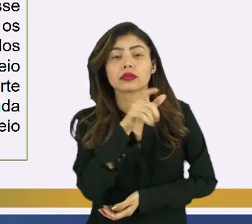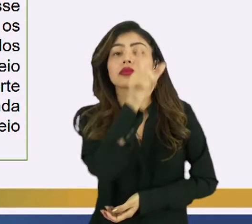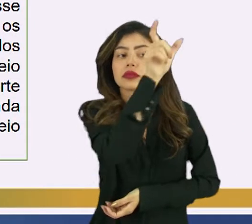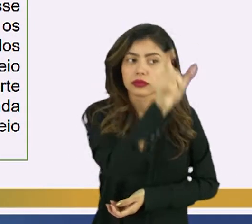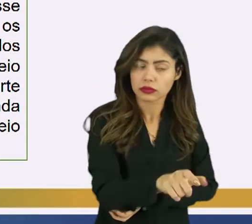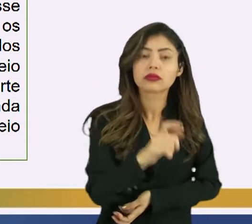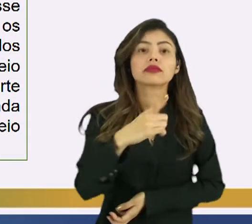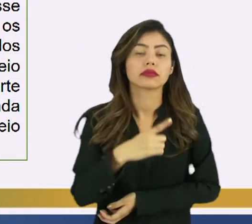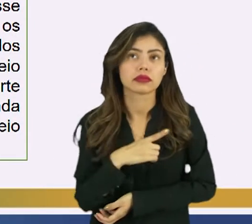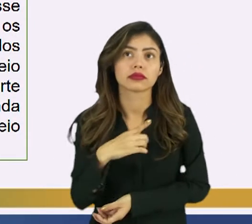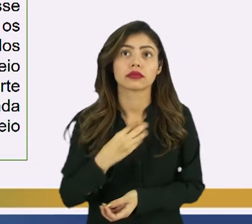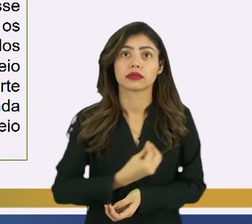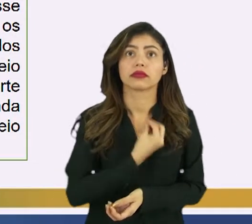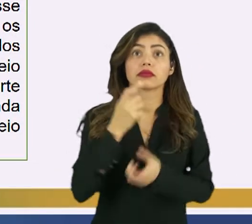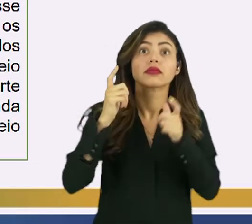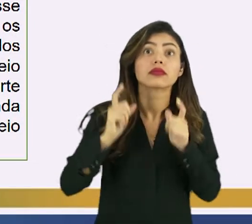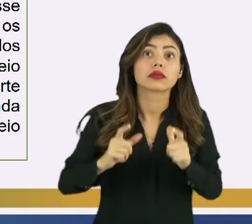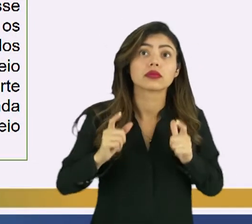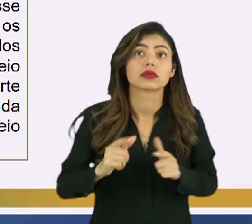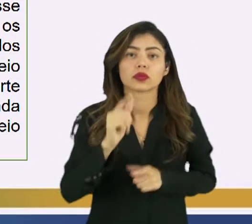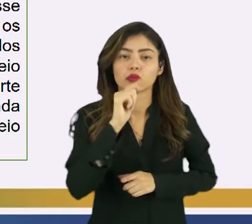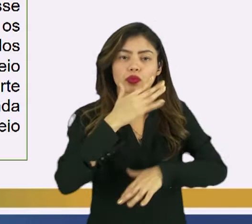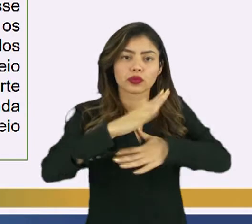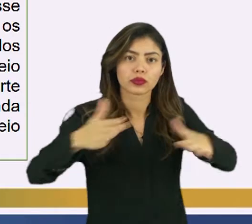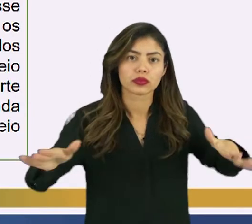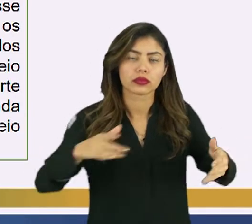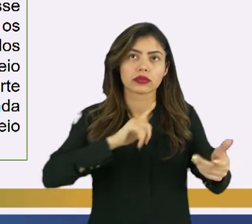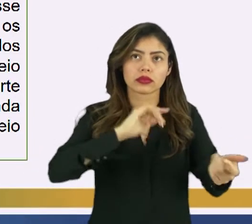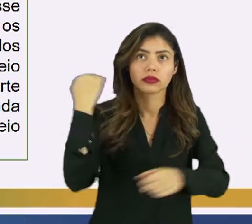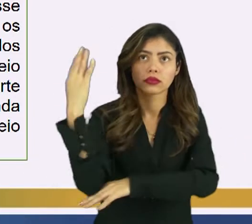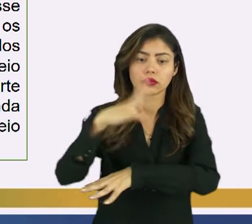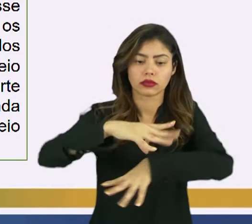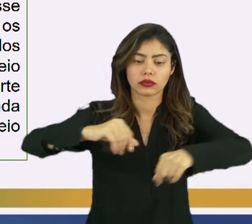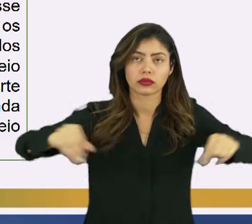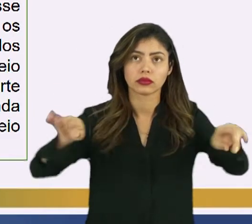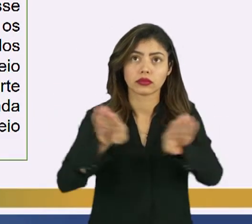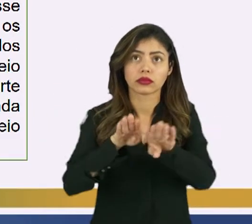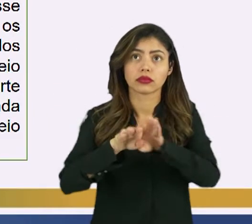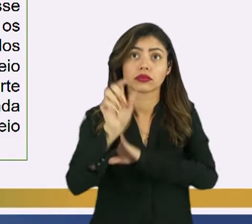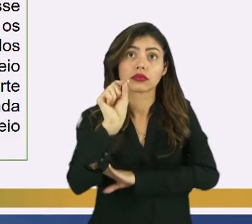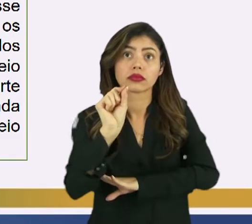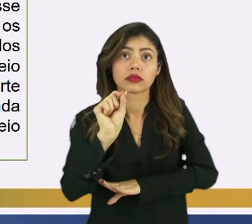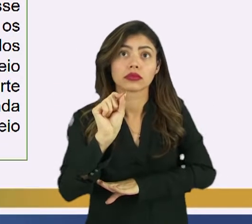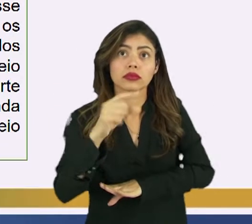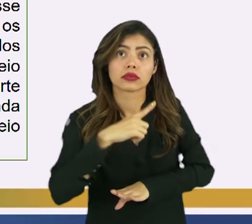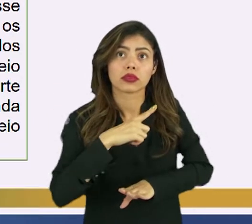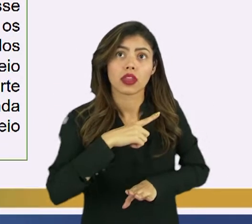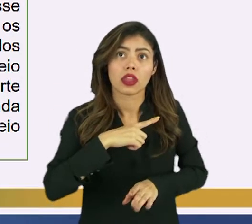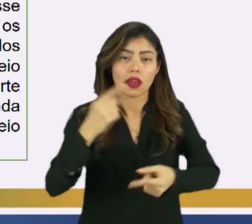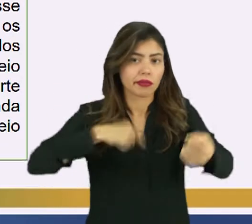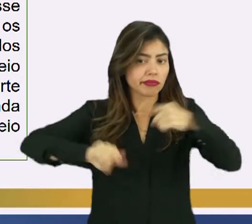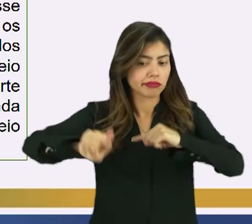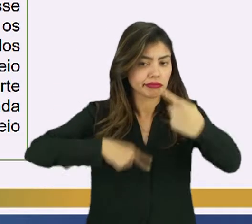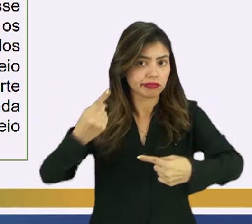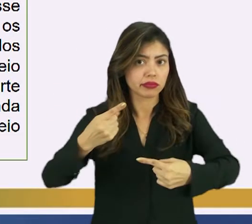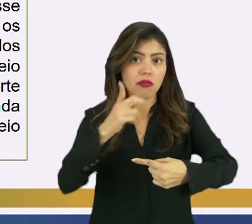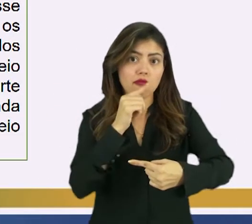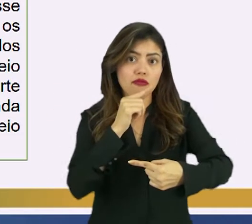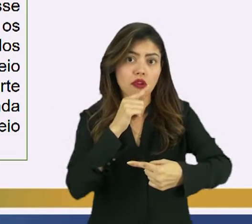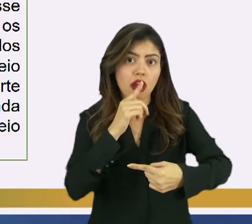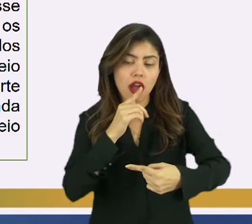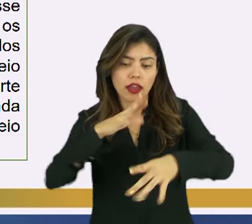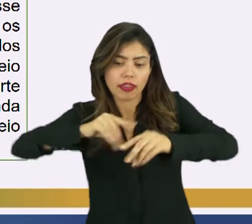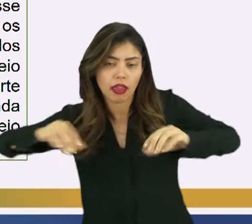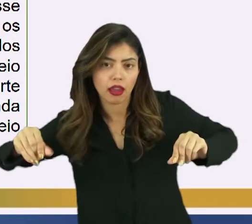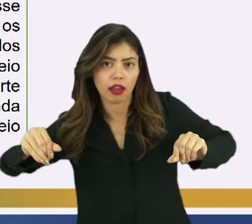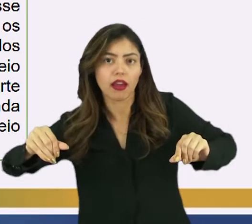animais vertebrados e que vivem aonde? Entre o meio aquático e o meio terrestre, sendo que ele faz uma transição de um ambiente para o